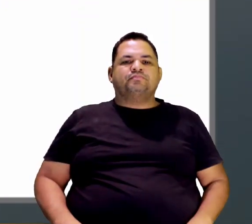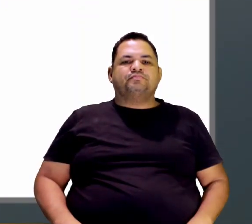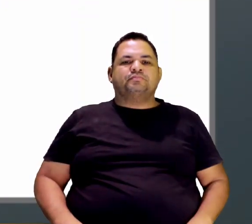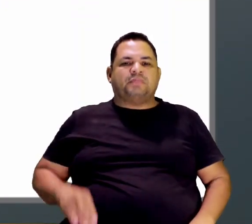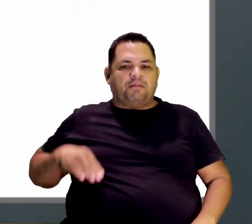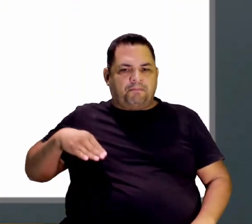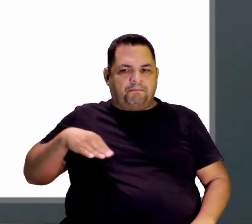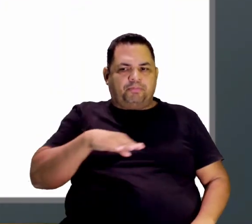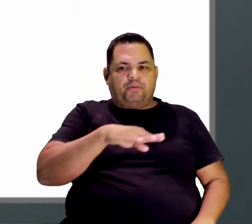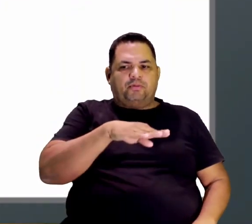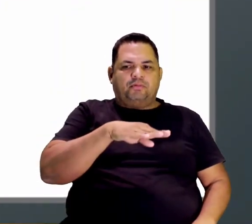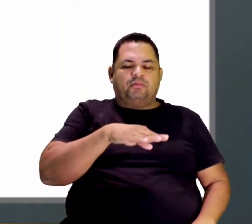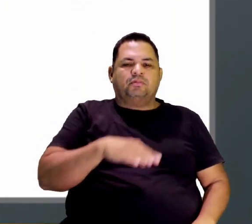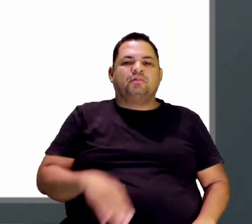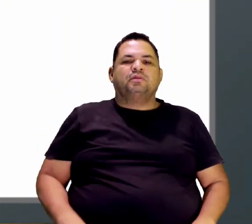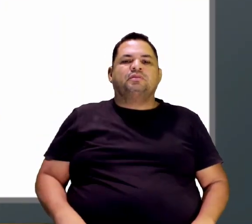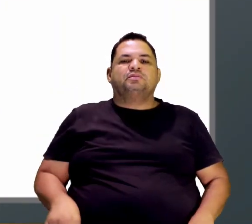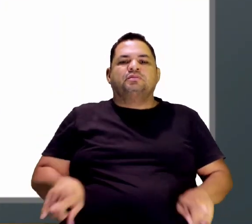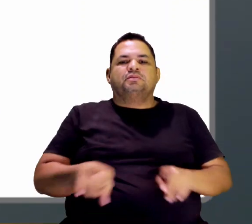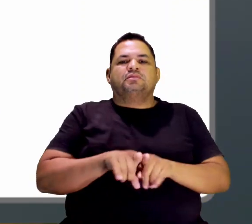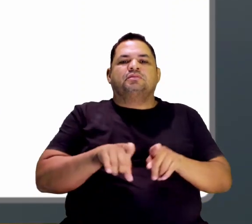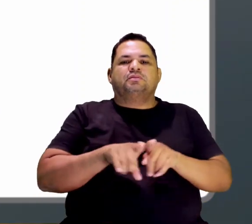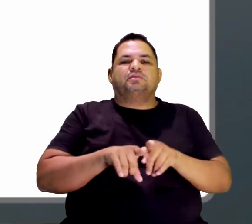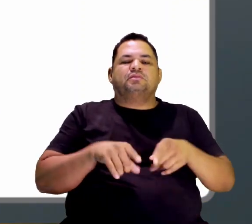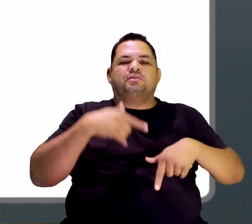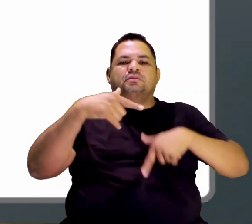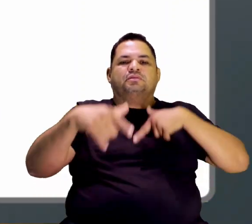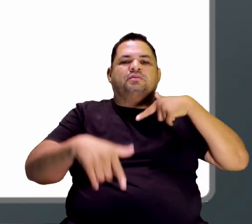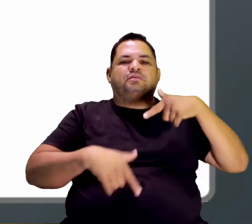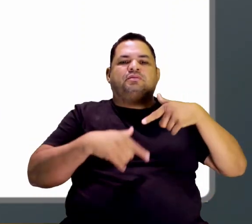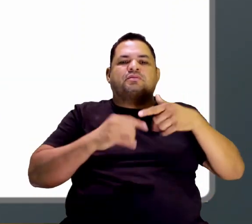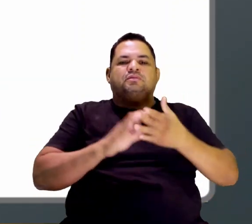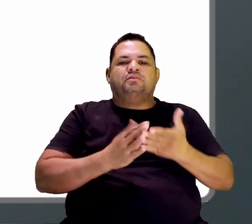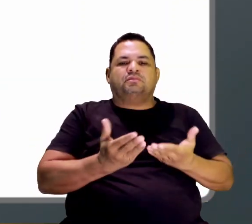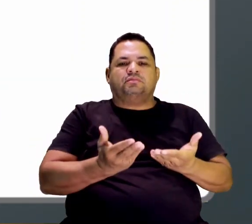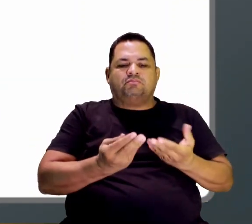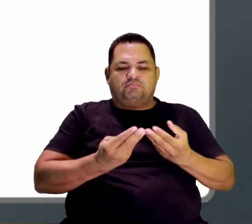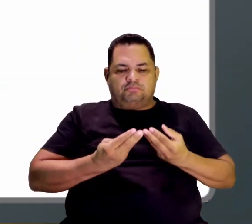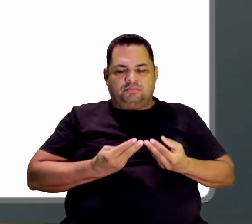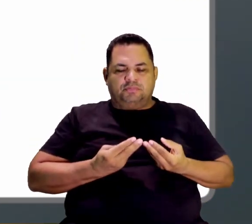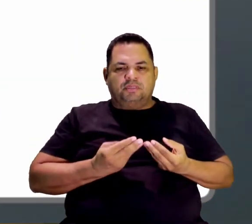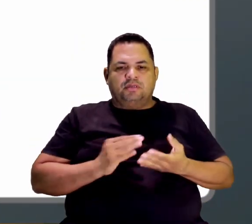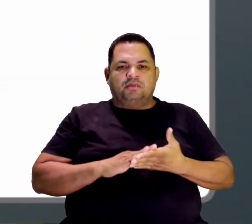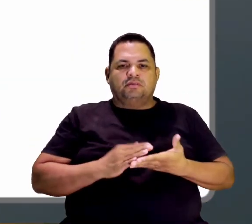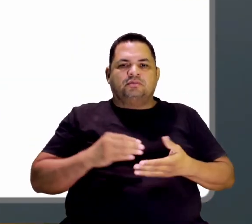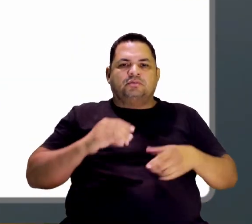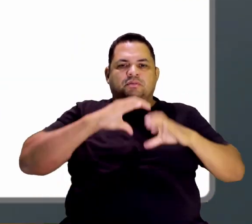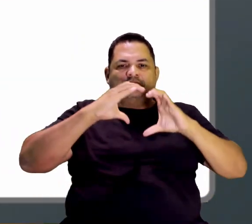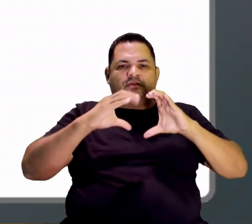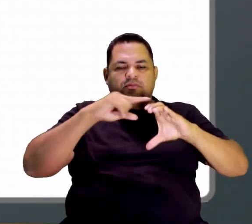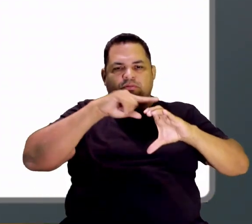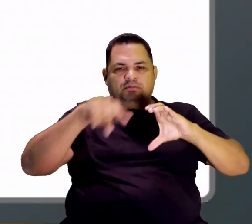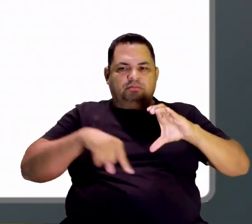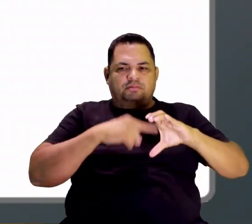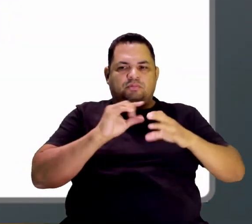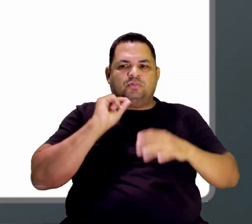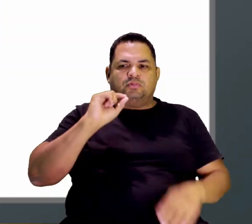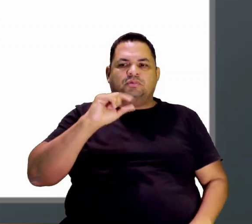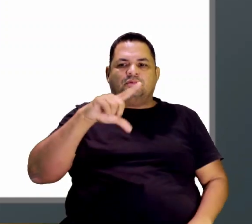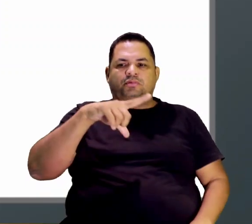modalidades, entre todas essas atividades aí que a prof trouxe, qual tu identifica, qual que tu já participou, qual